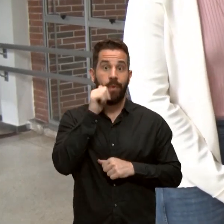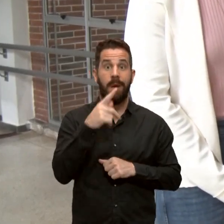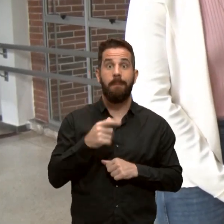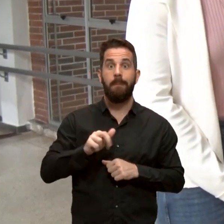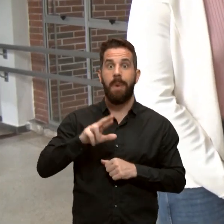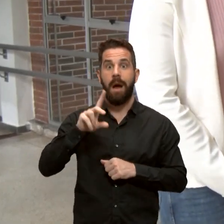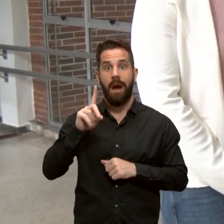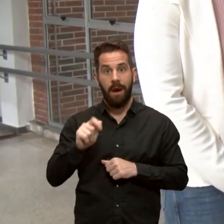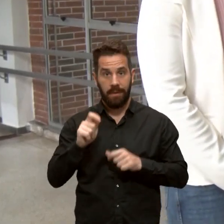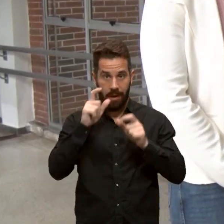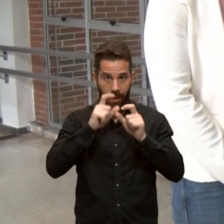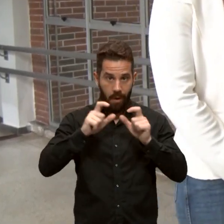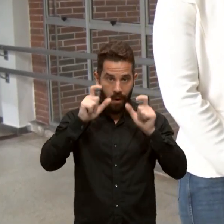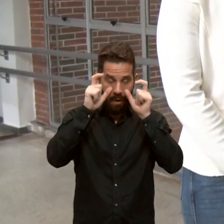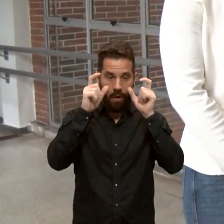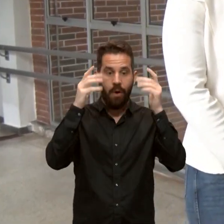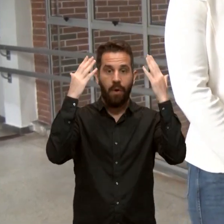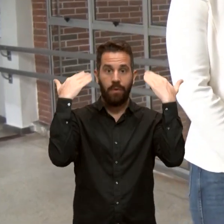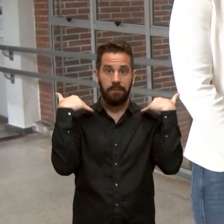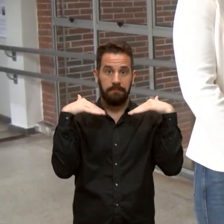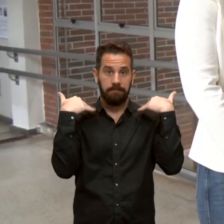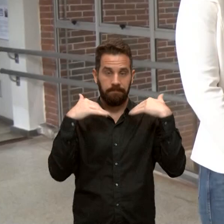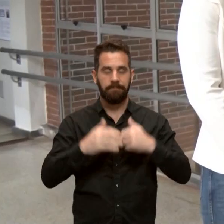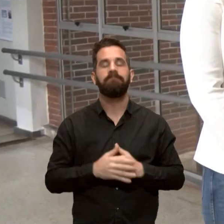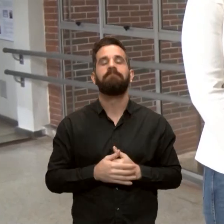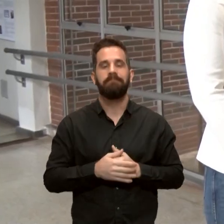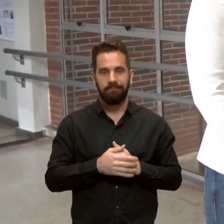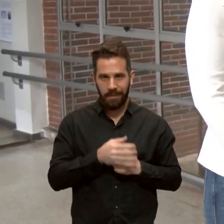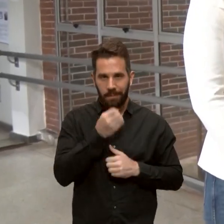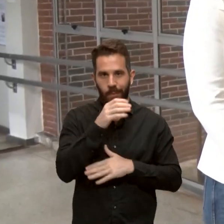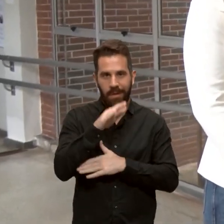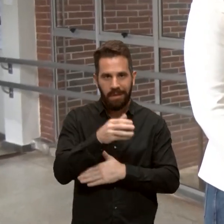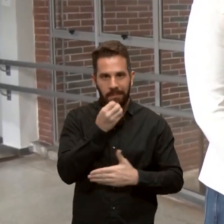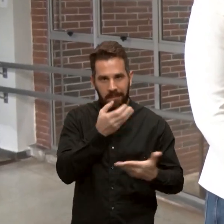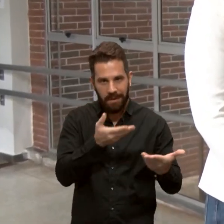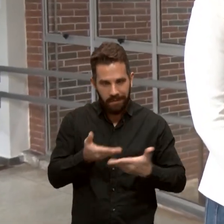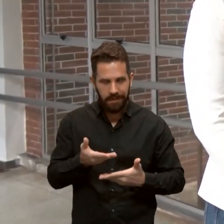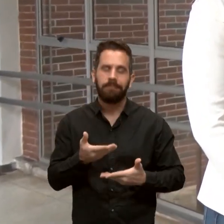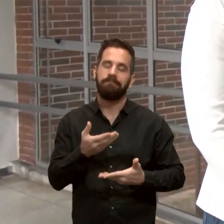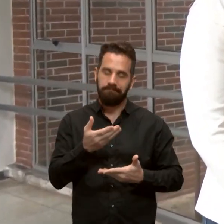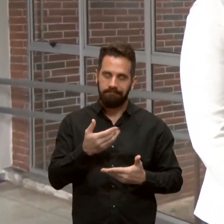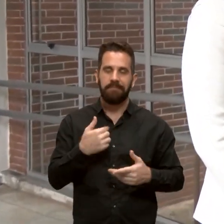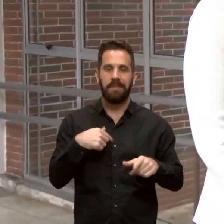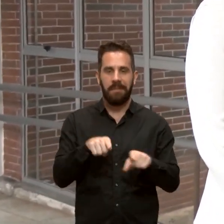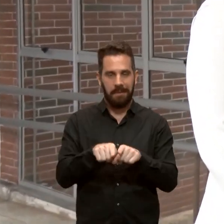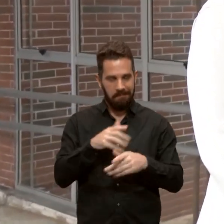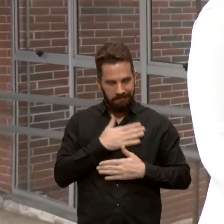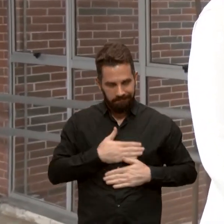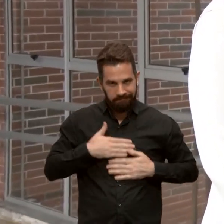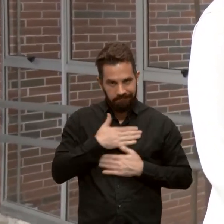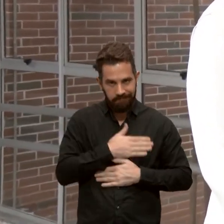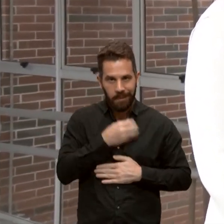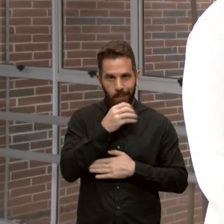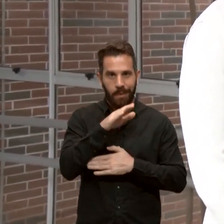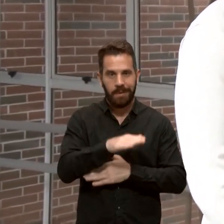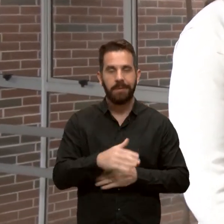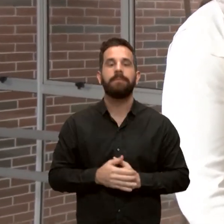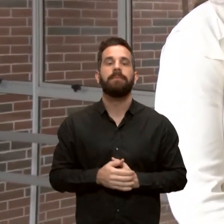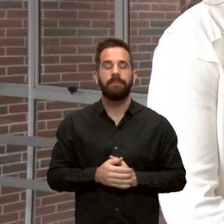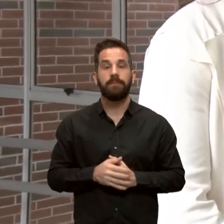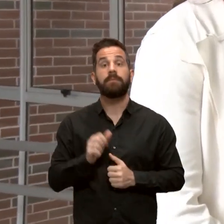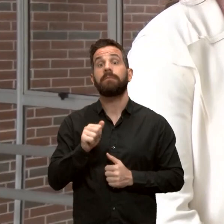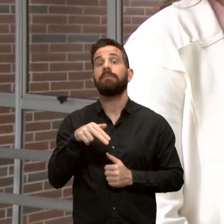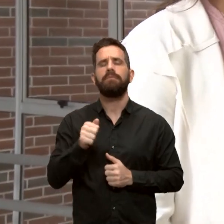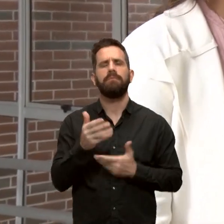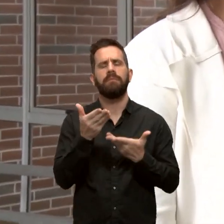bem, Ana? Boa tarde, seja bem-vinda ao Mundo UFG. Olá, boa tarde, satisfação estar com vocês. O prazer é nosso. Ana, começa falando para a gente